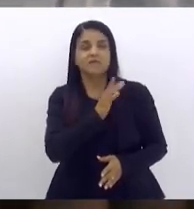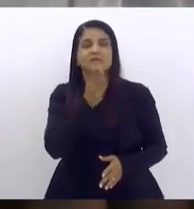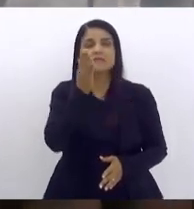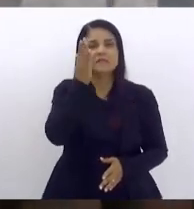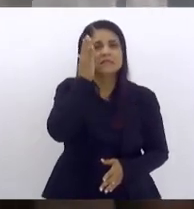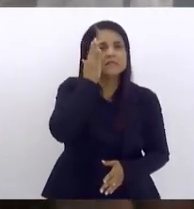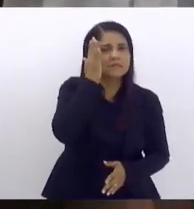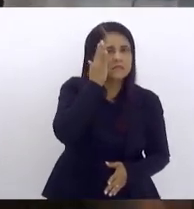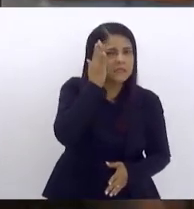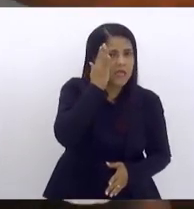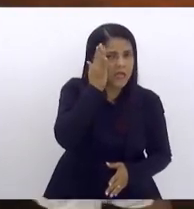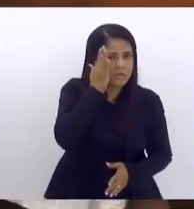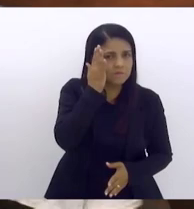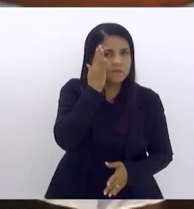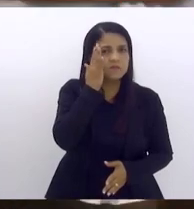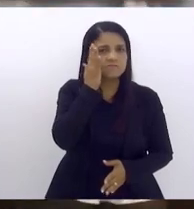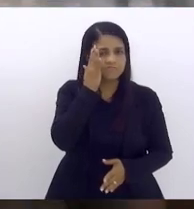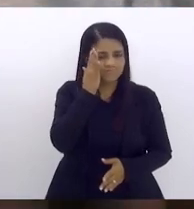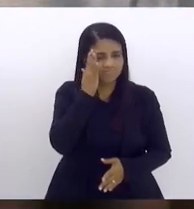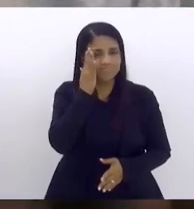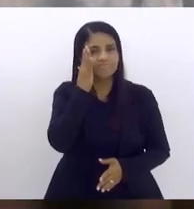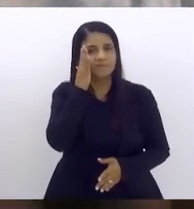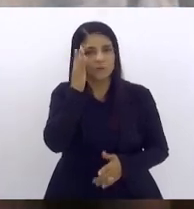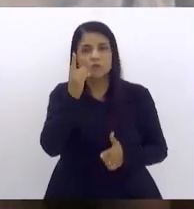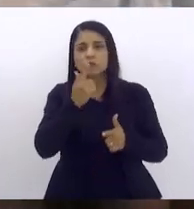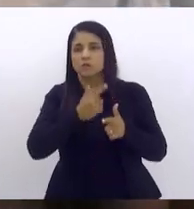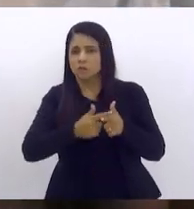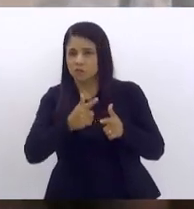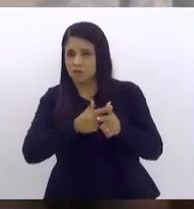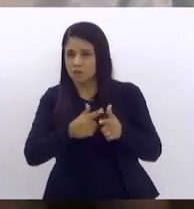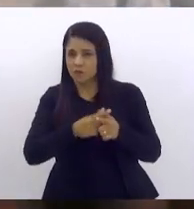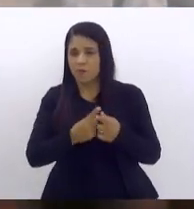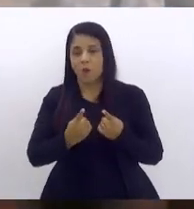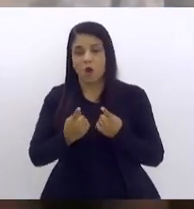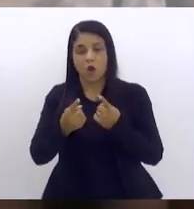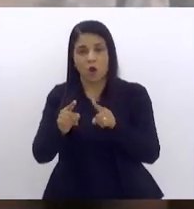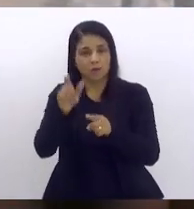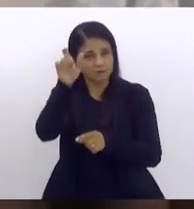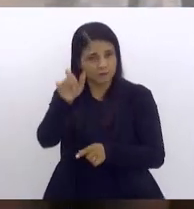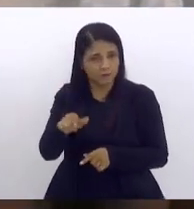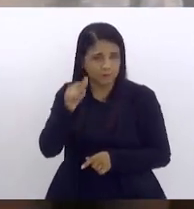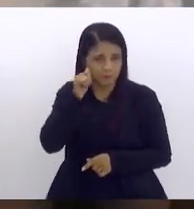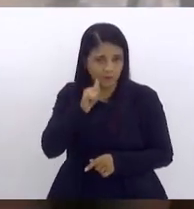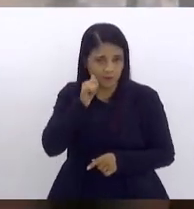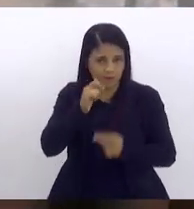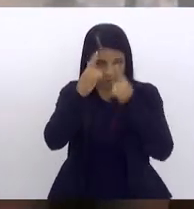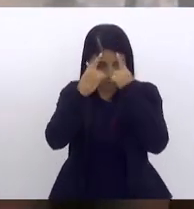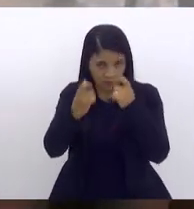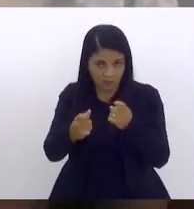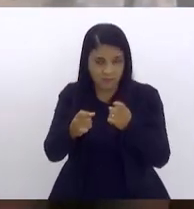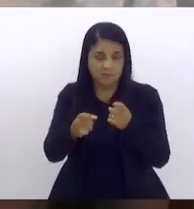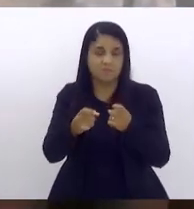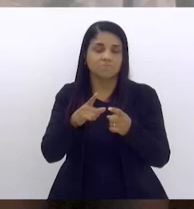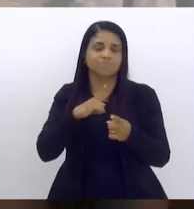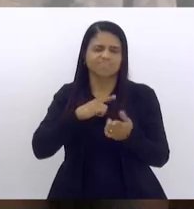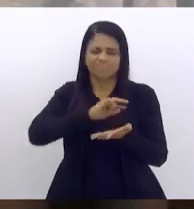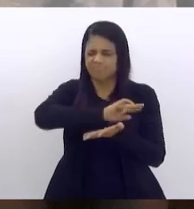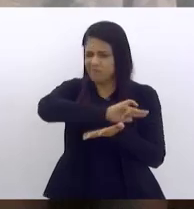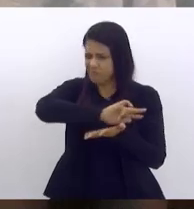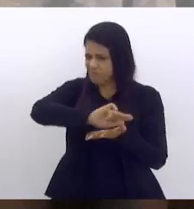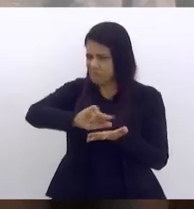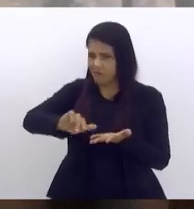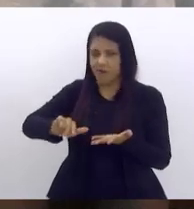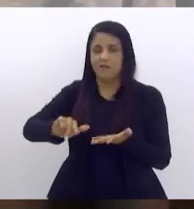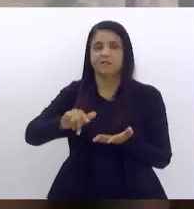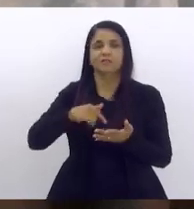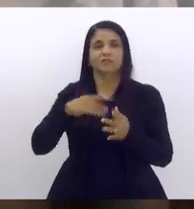é corriqueiro esse problema de violência contra tantas mulheres nesse país